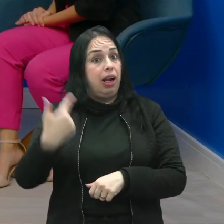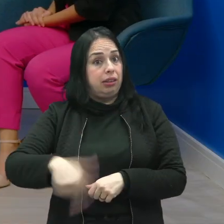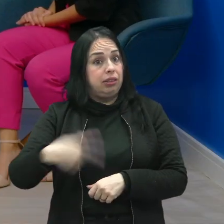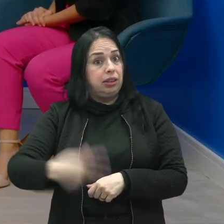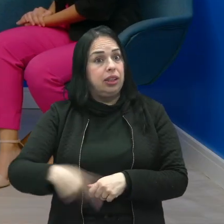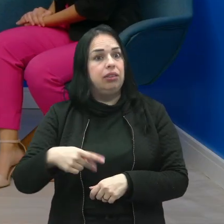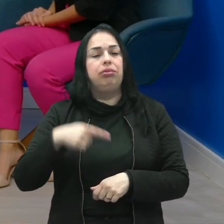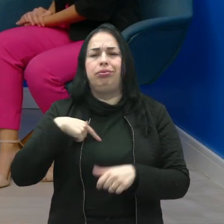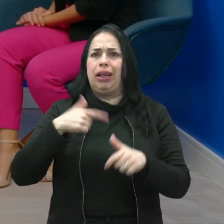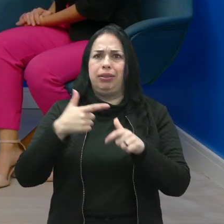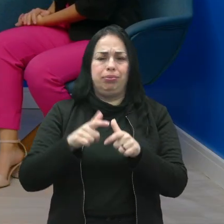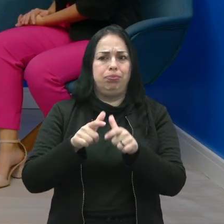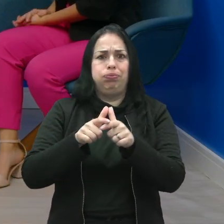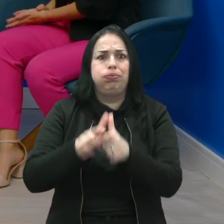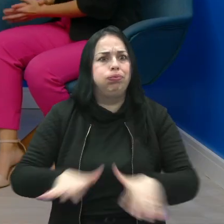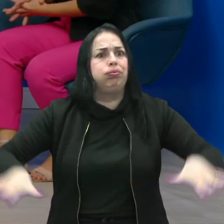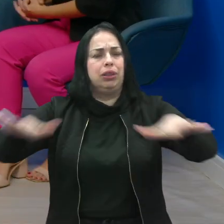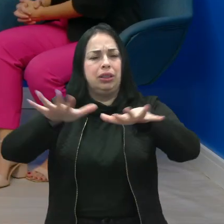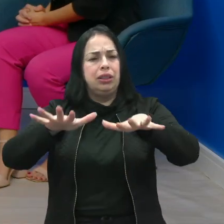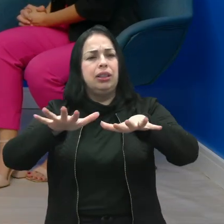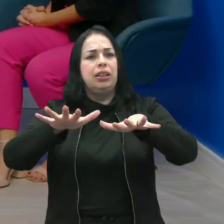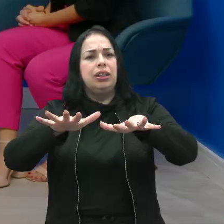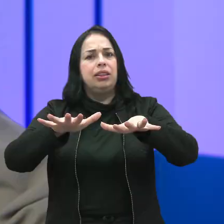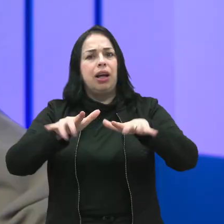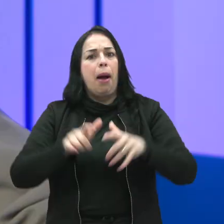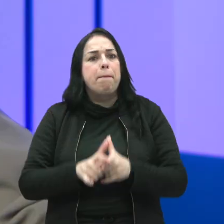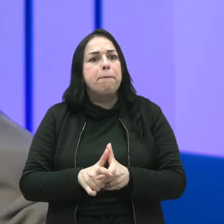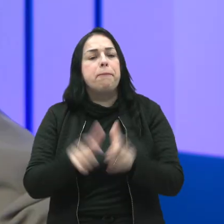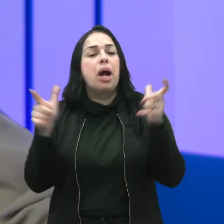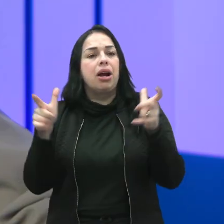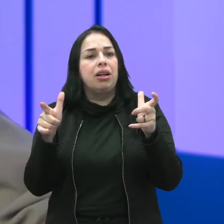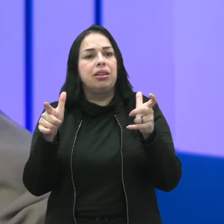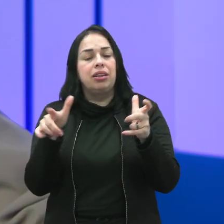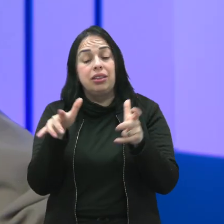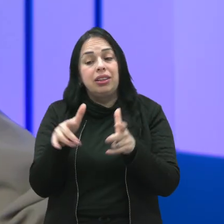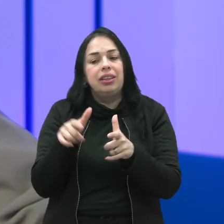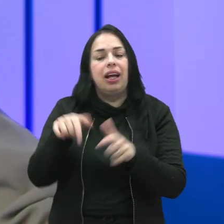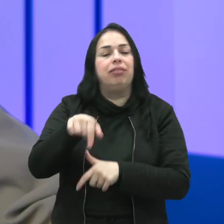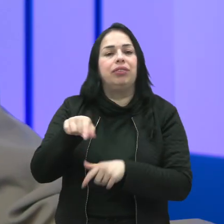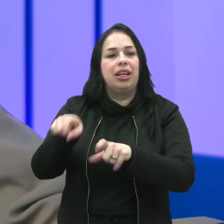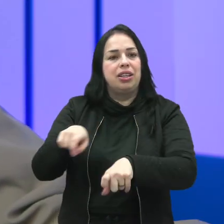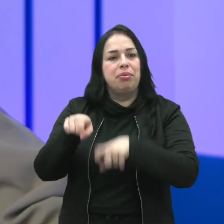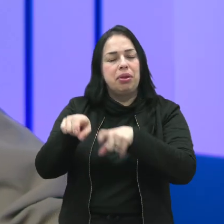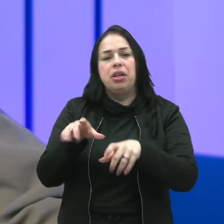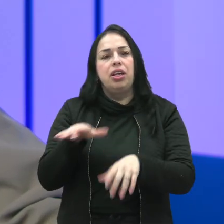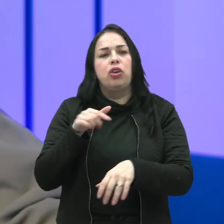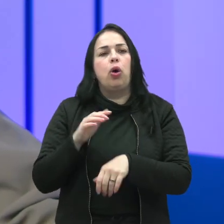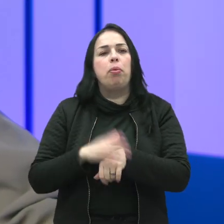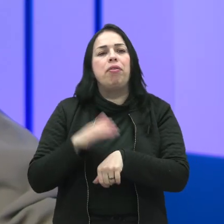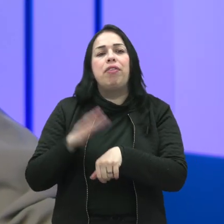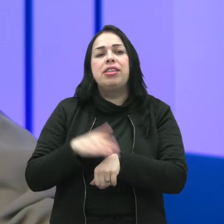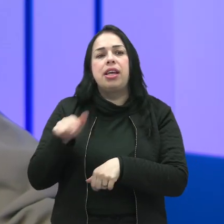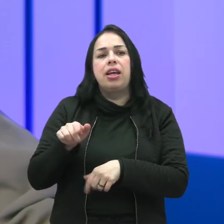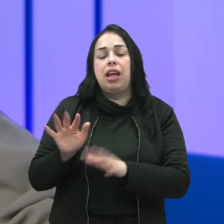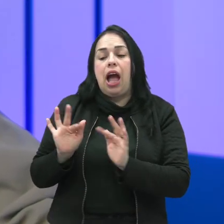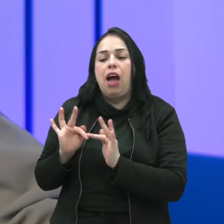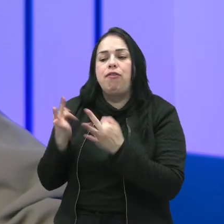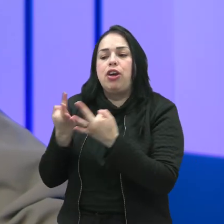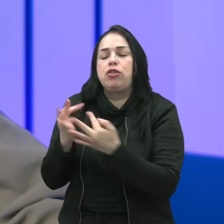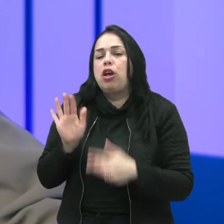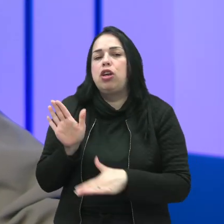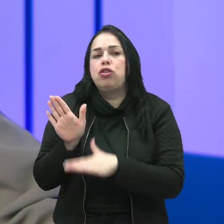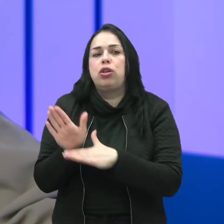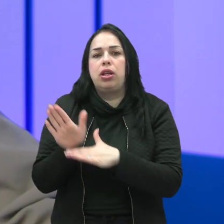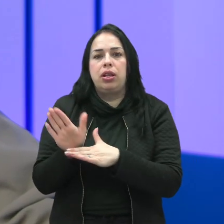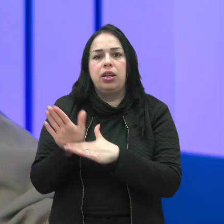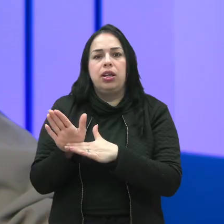assim de território, né, e pegar a maioria do território nosso está na zona rural, e como que a gente faz para essa agricultura familiar que está nesse território,